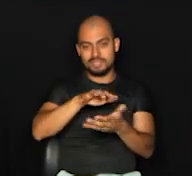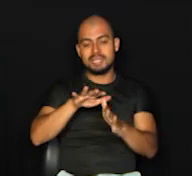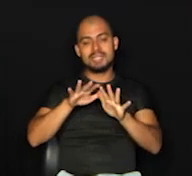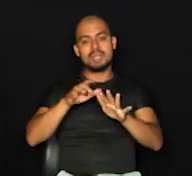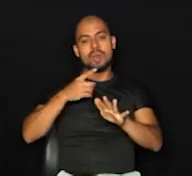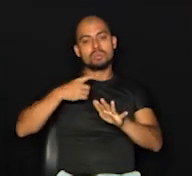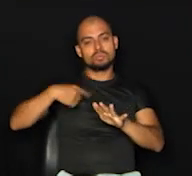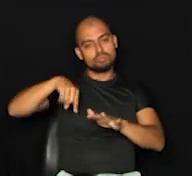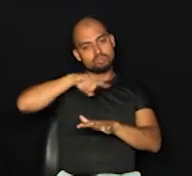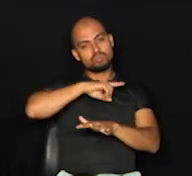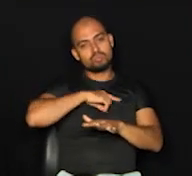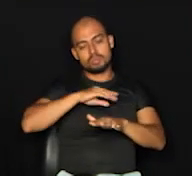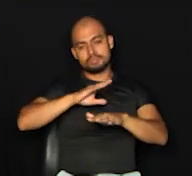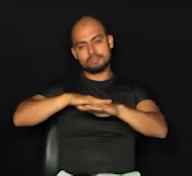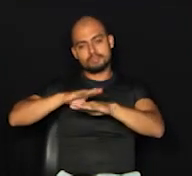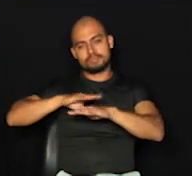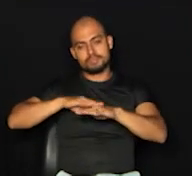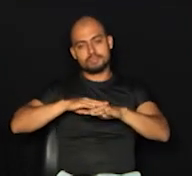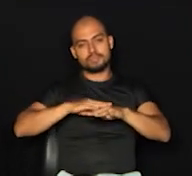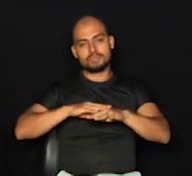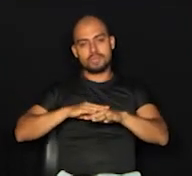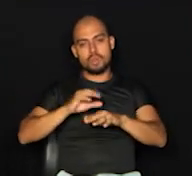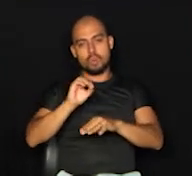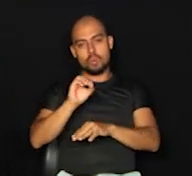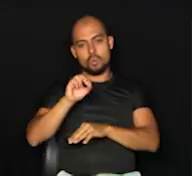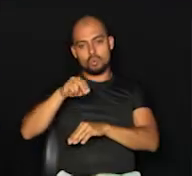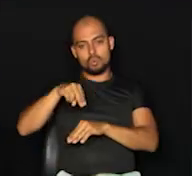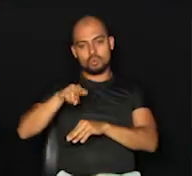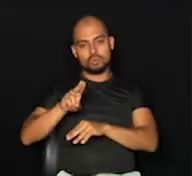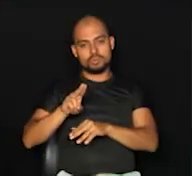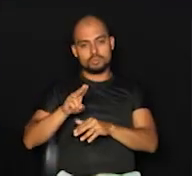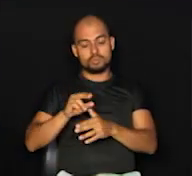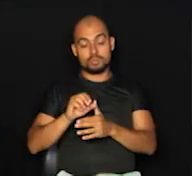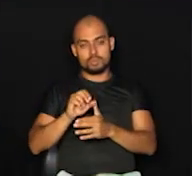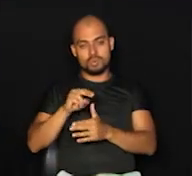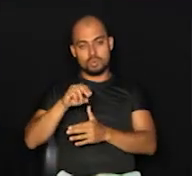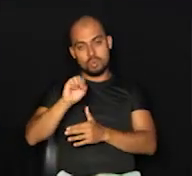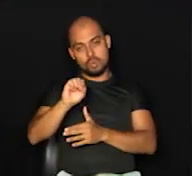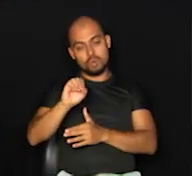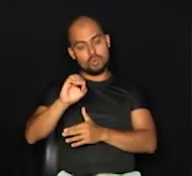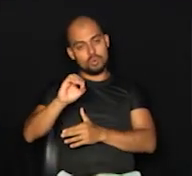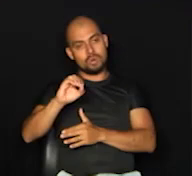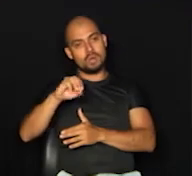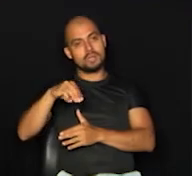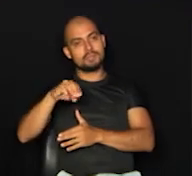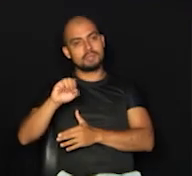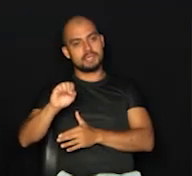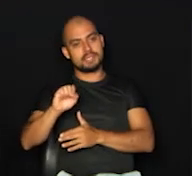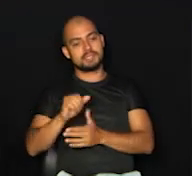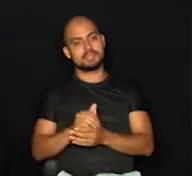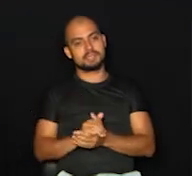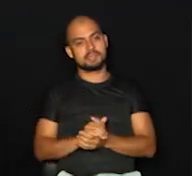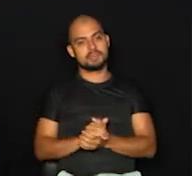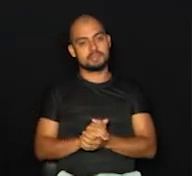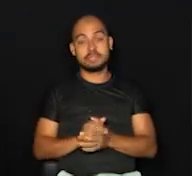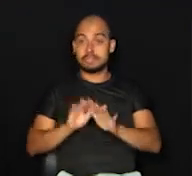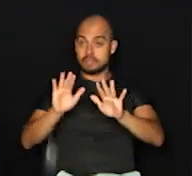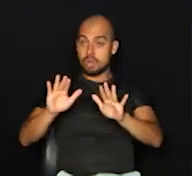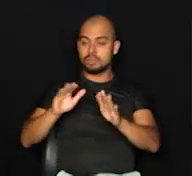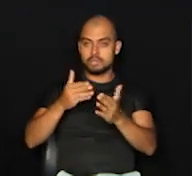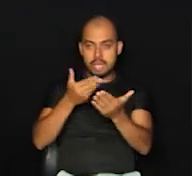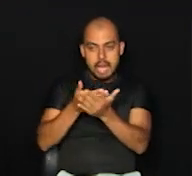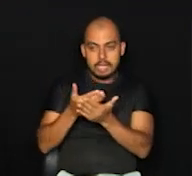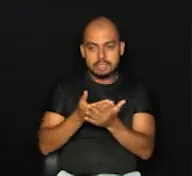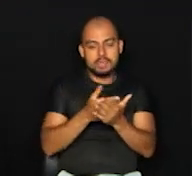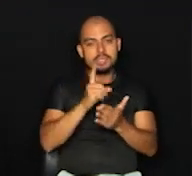o aparato aí da Organização Mundial da Saúde. Por isso que enquanto essa situação não for resolvida, as aulas serão justamente